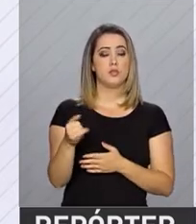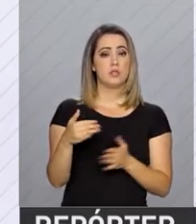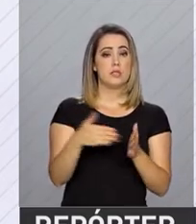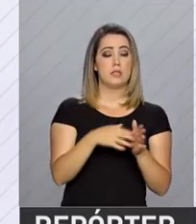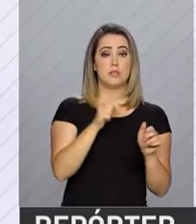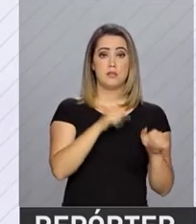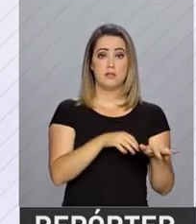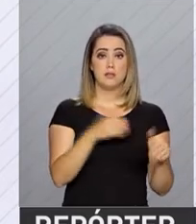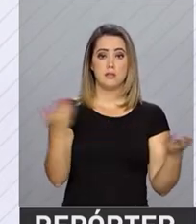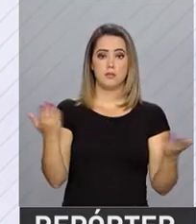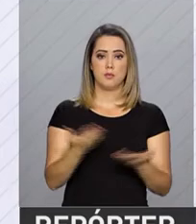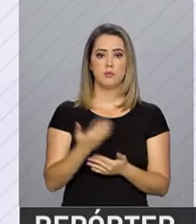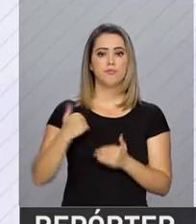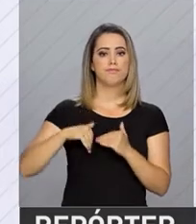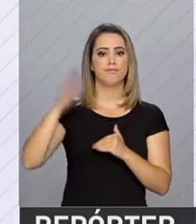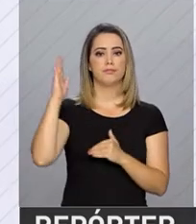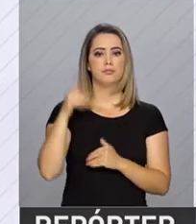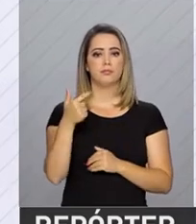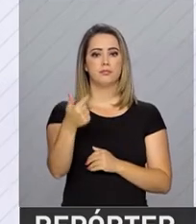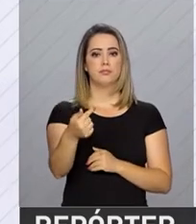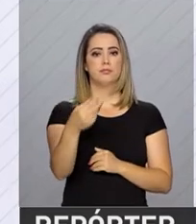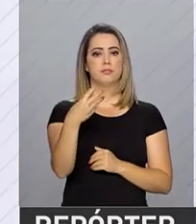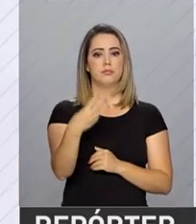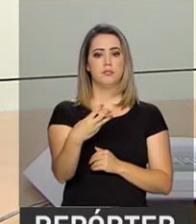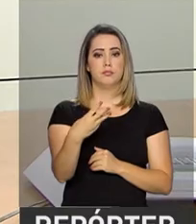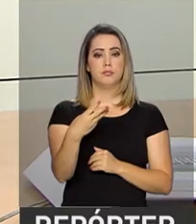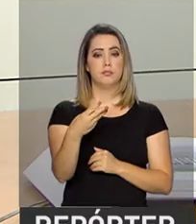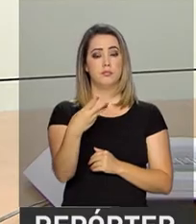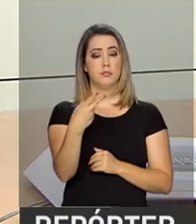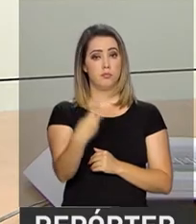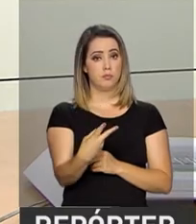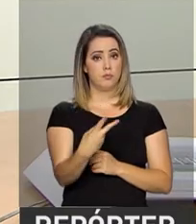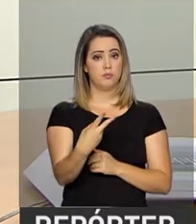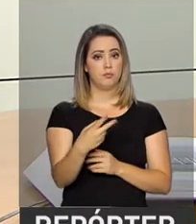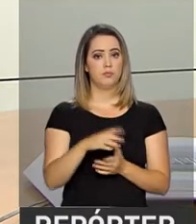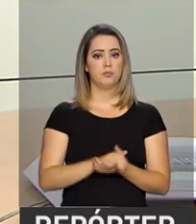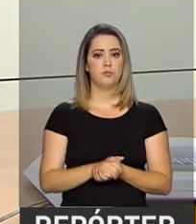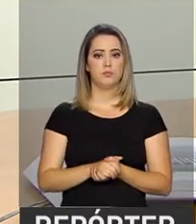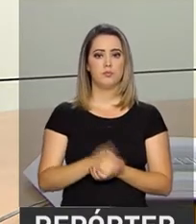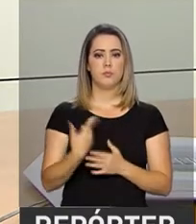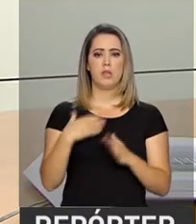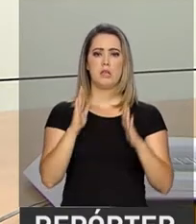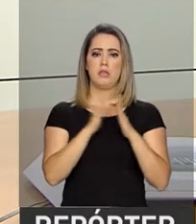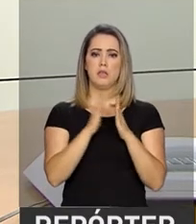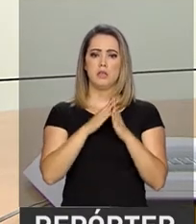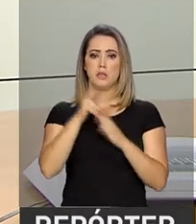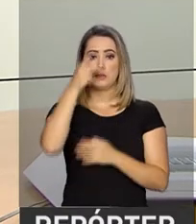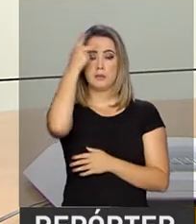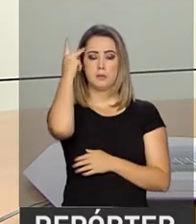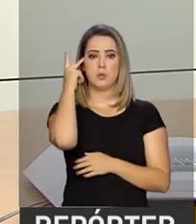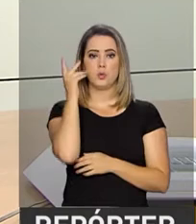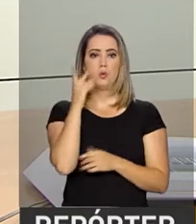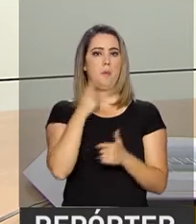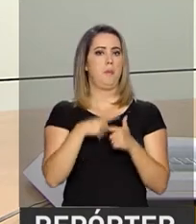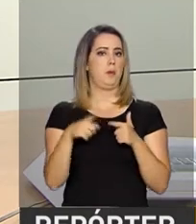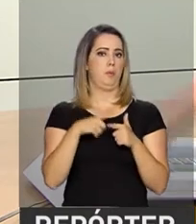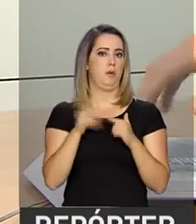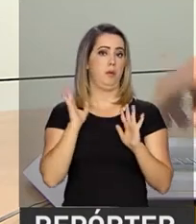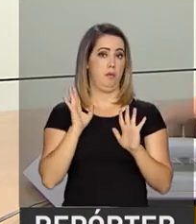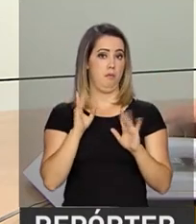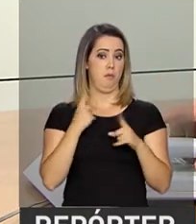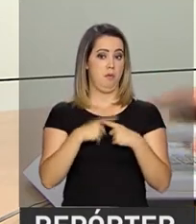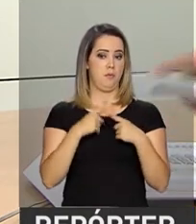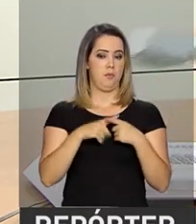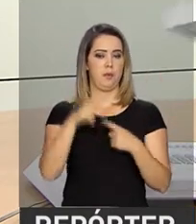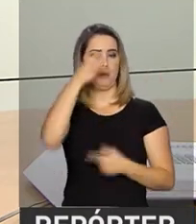deste ano, esse número já ultrapassa os 700. É em casa que as vítimas ficam mais vulneráveis. Normalmente,